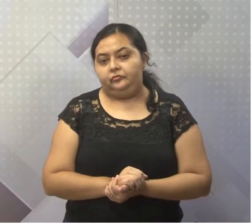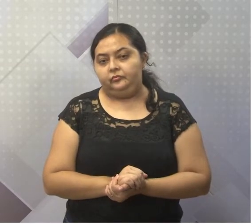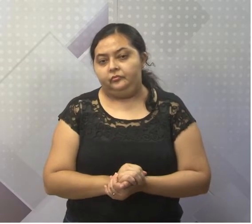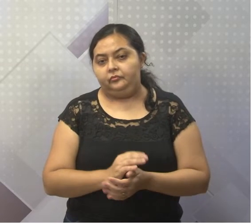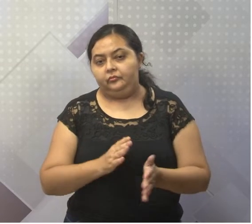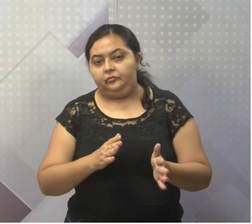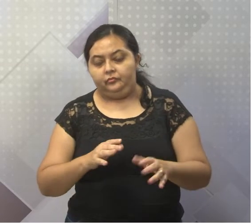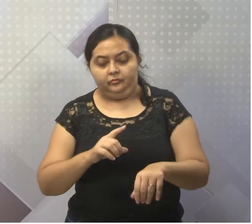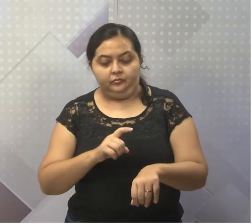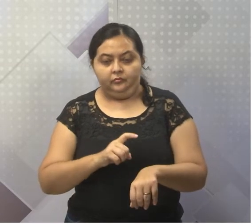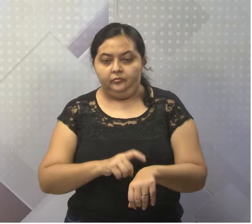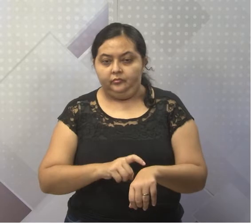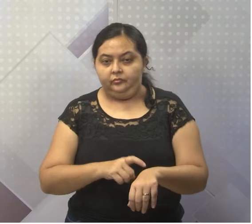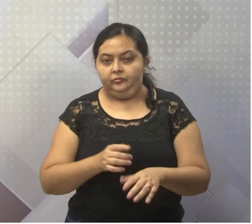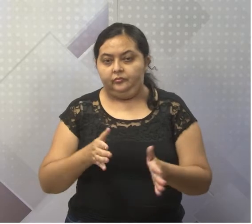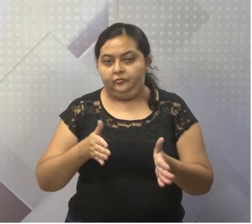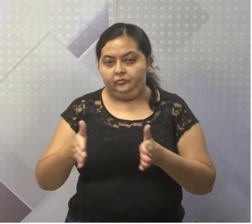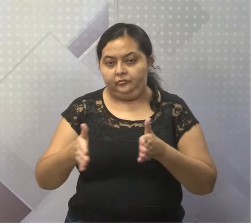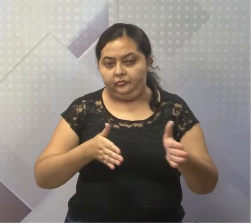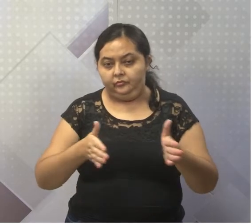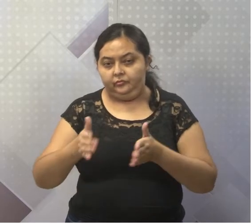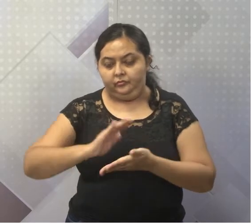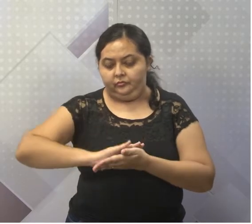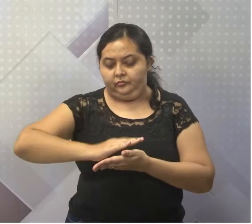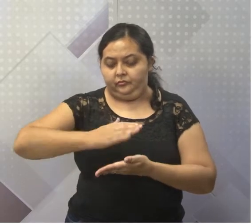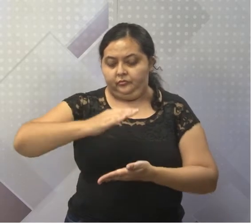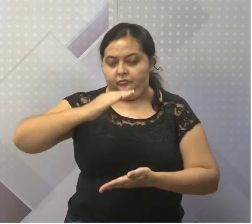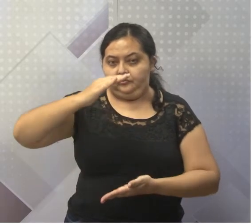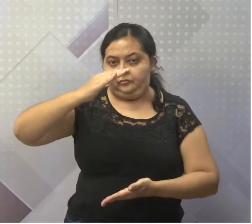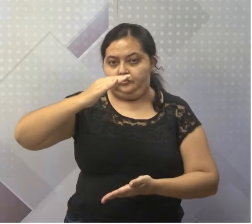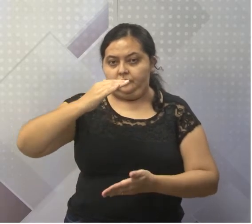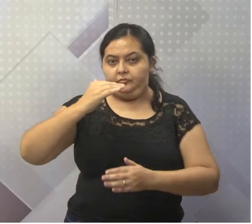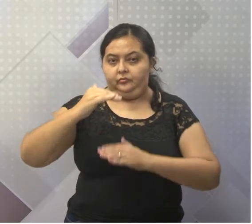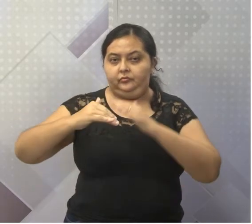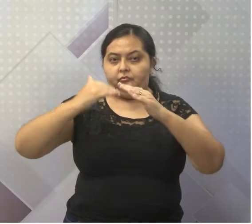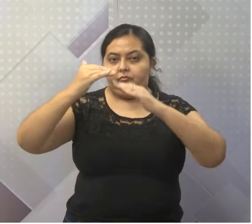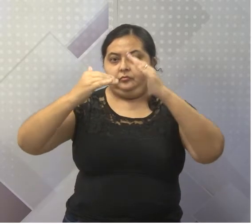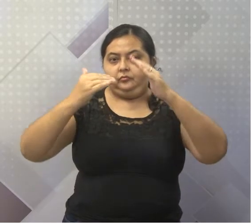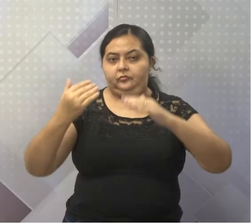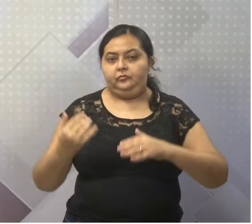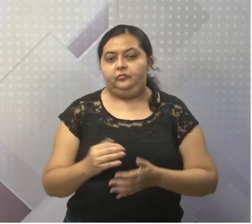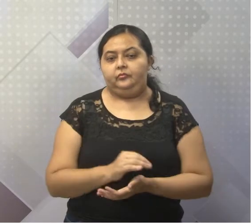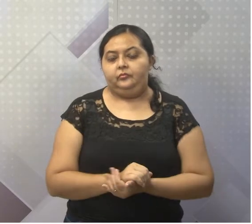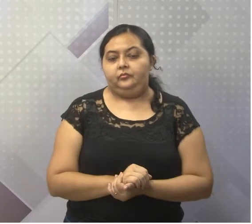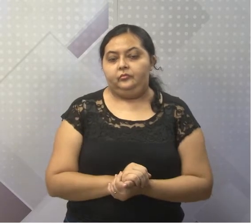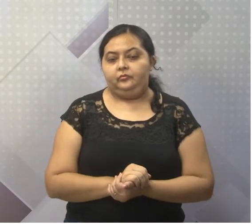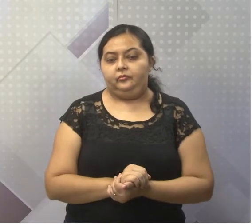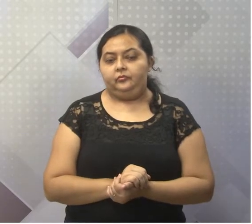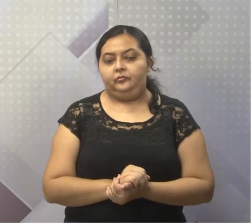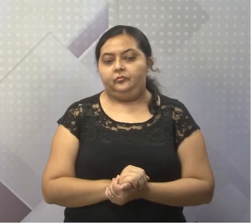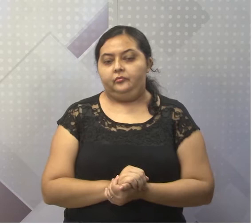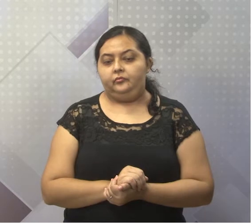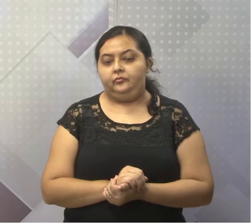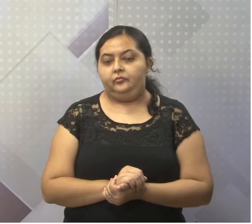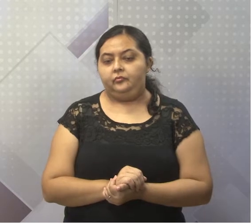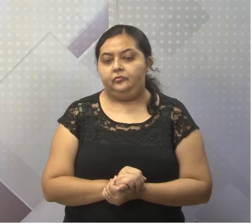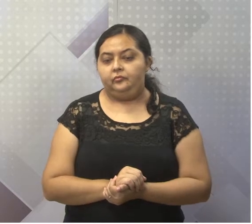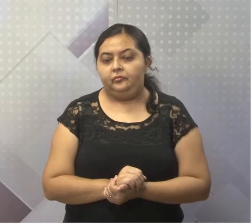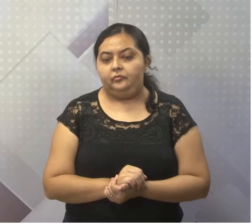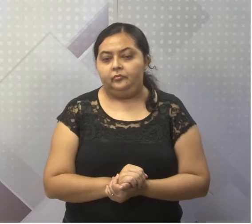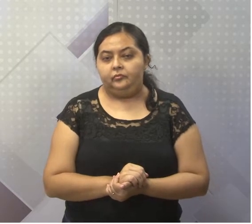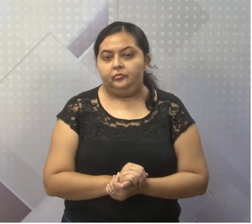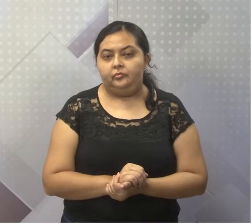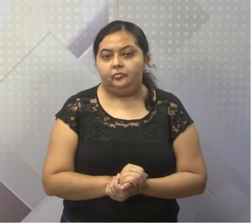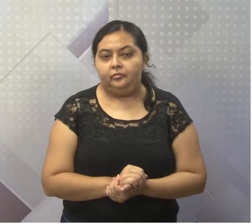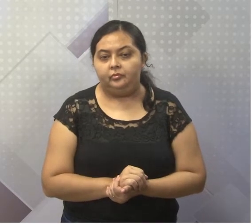entre as duas últimas chamadas de alta Renascença Então tem um vamos S1 com